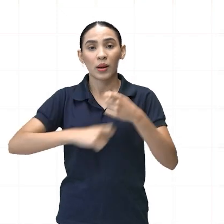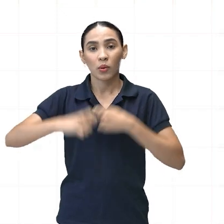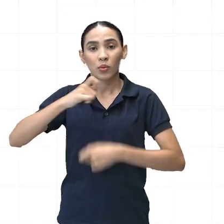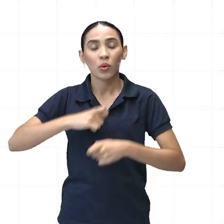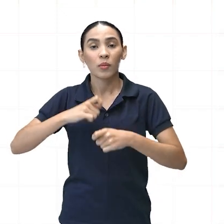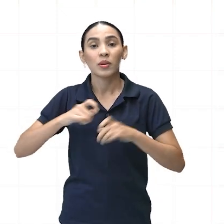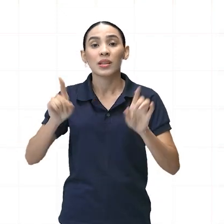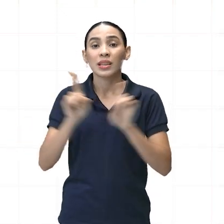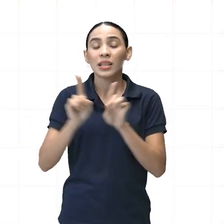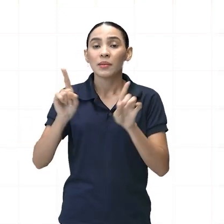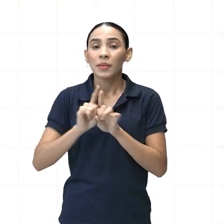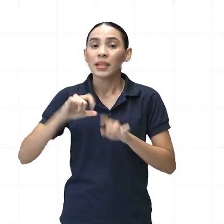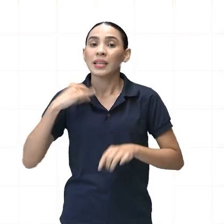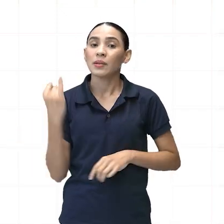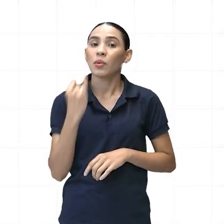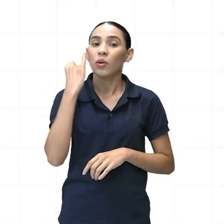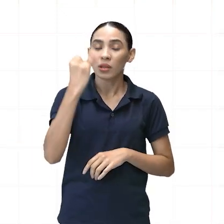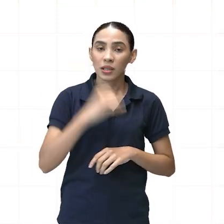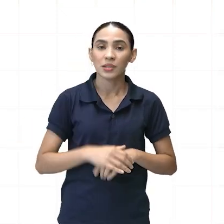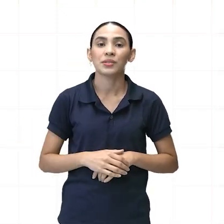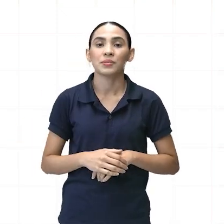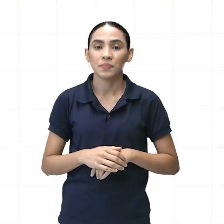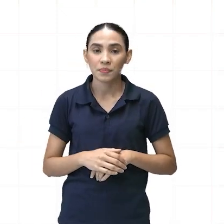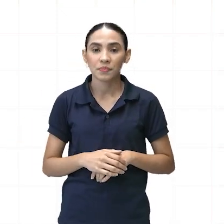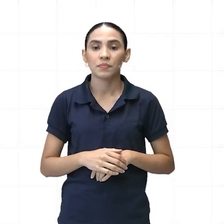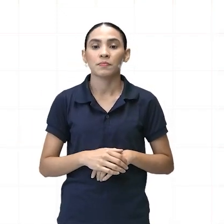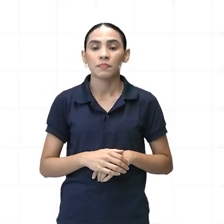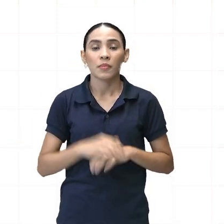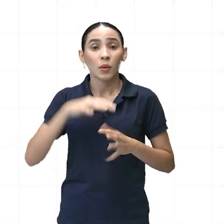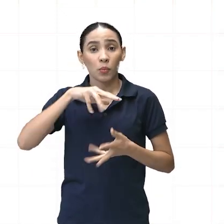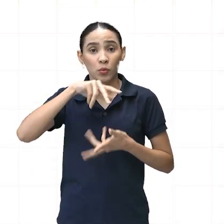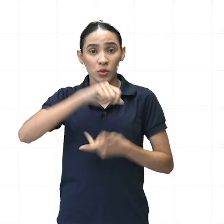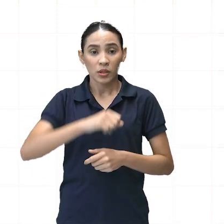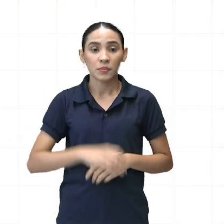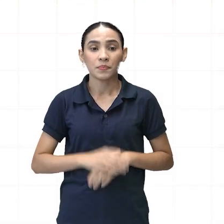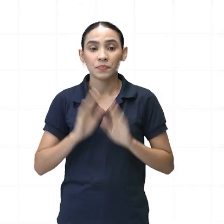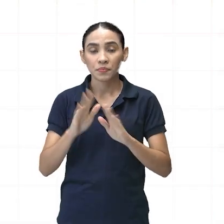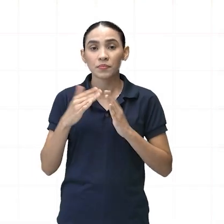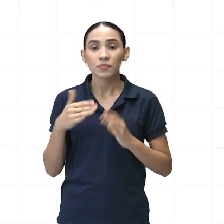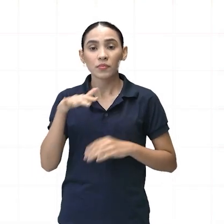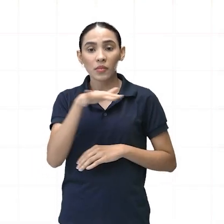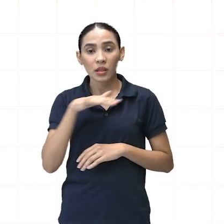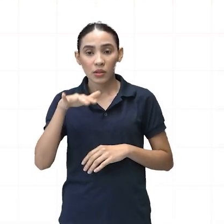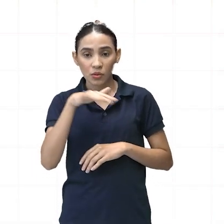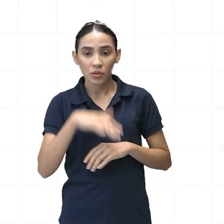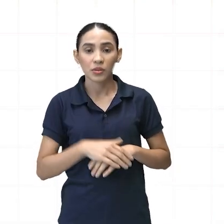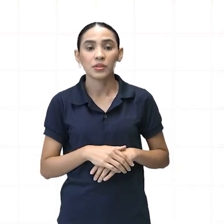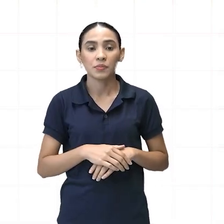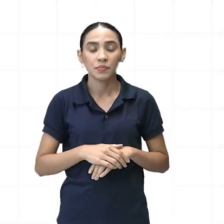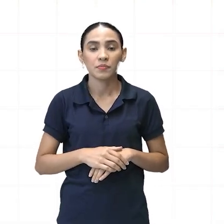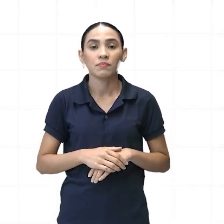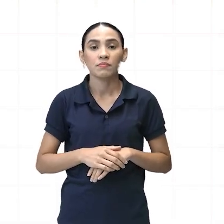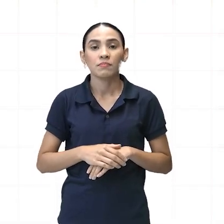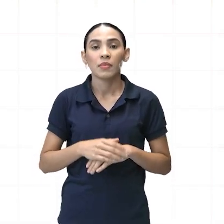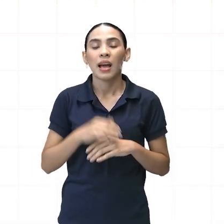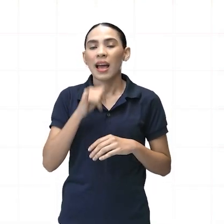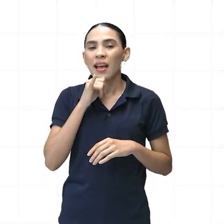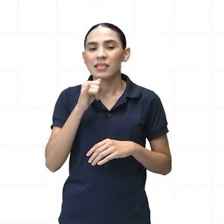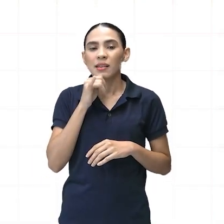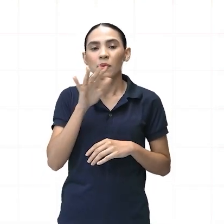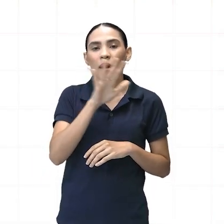econômico muito importante, né, aí em questão mundial. As regiões, né, aí que se